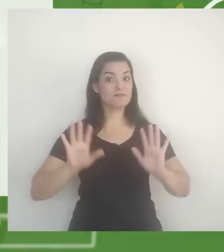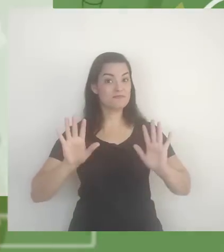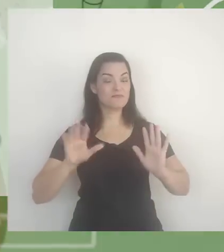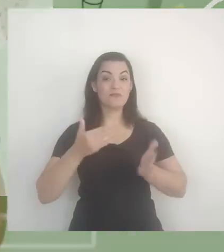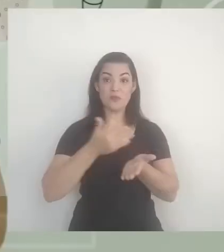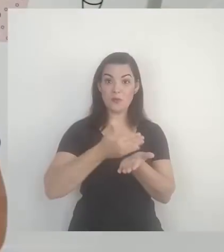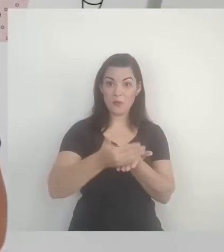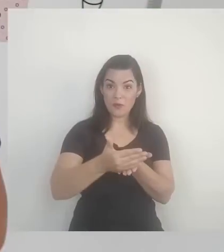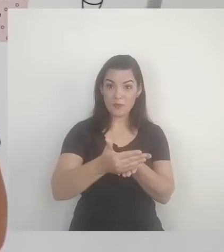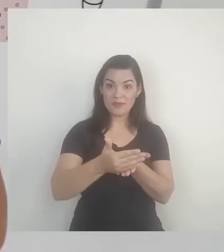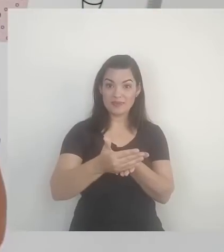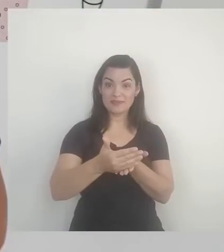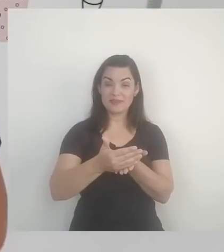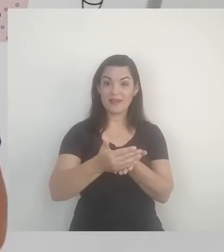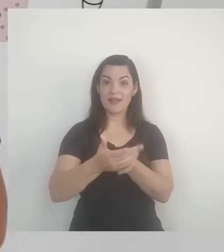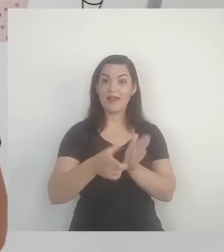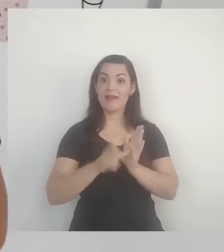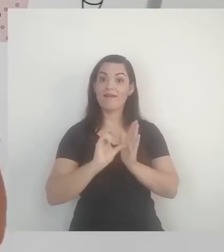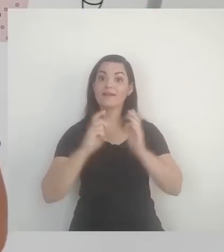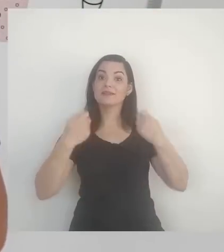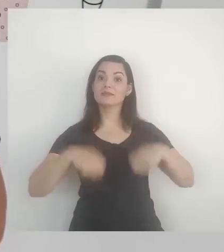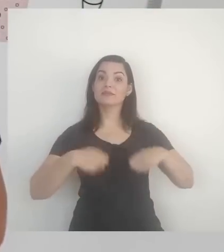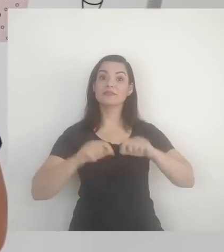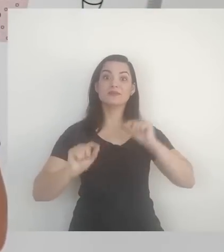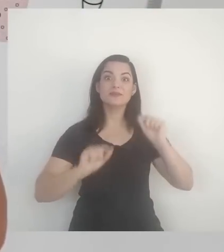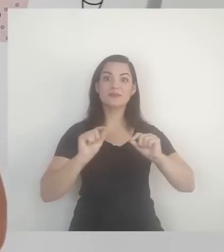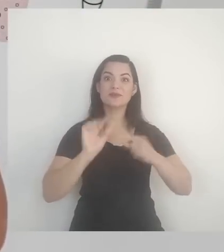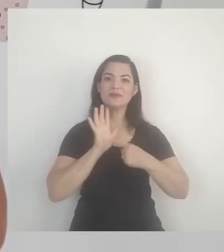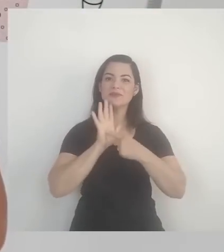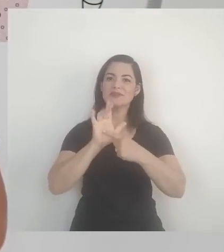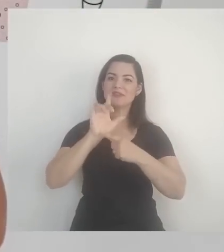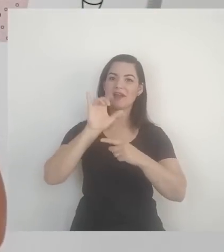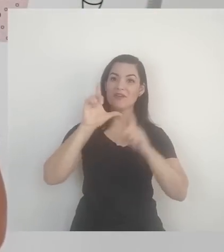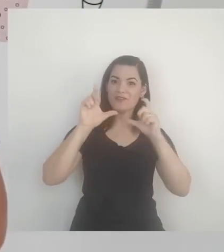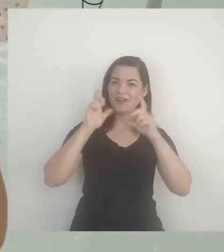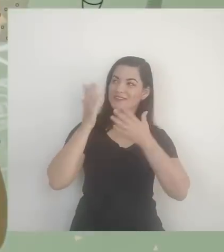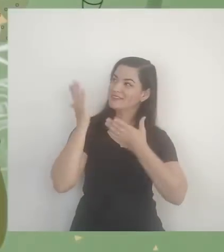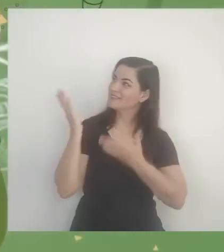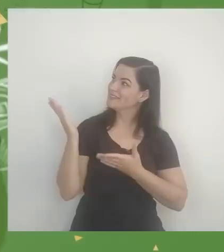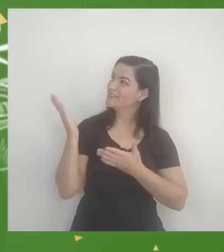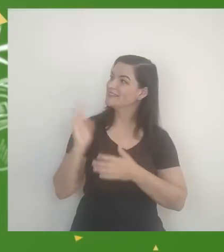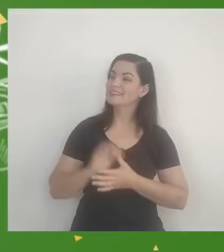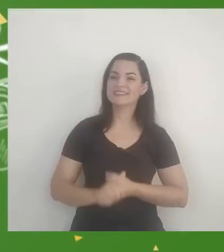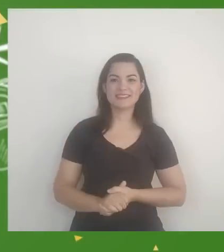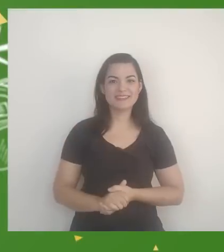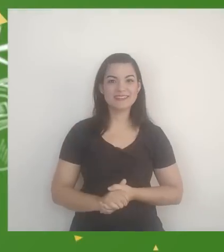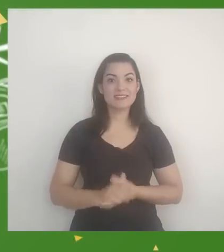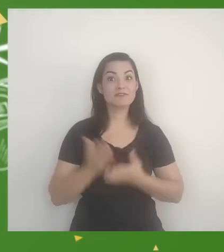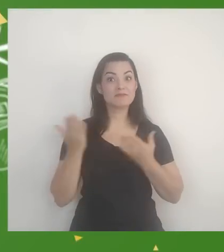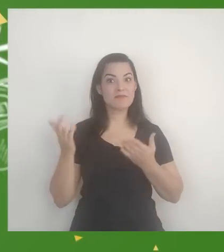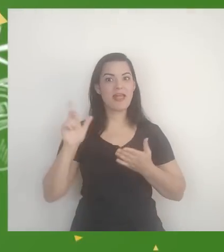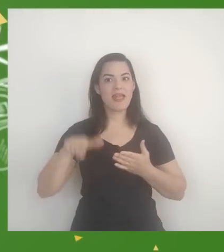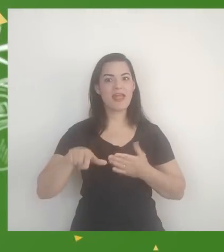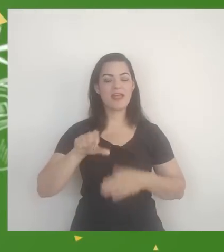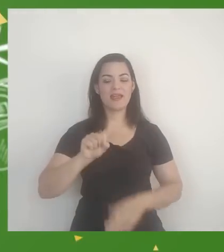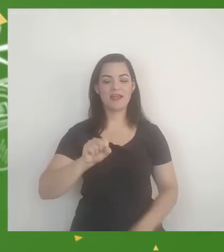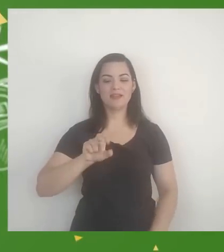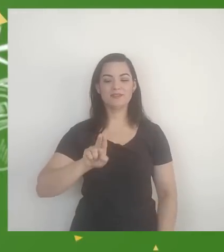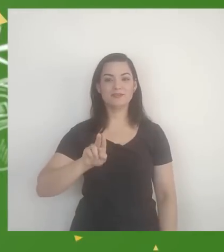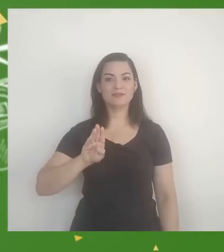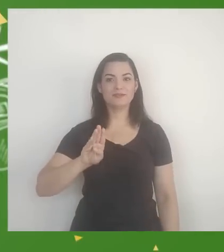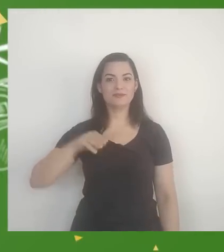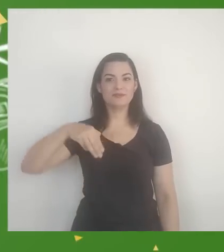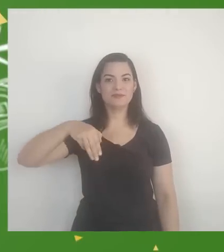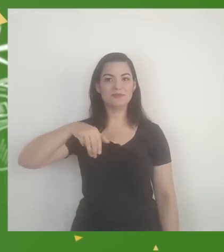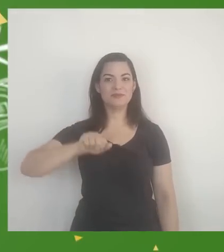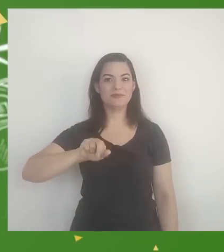Para começarmos, eu gostaria de te mostrar uma super imagem. Esse é um submarino e